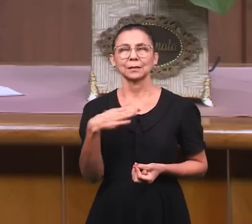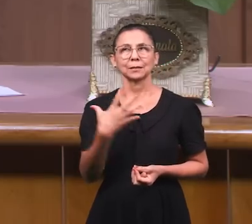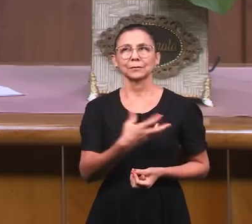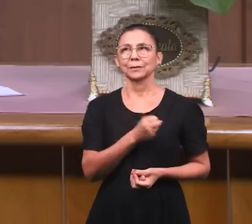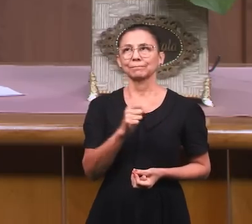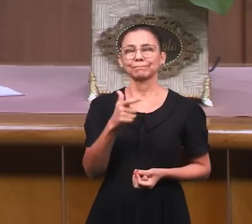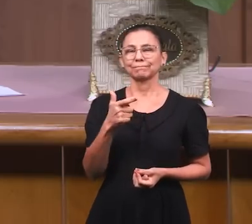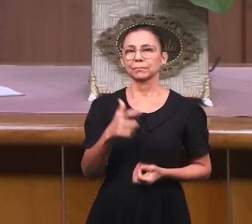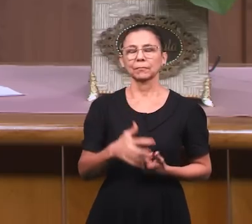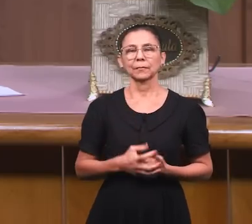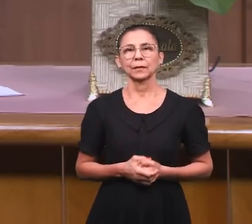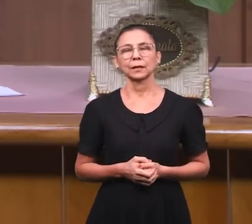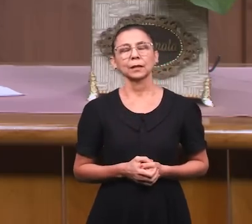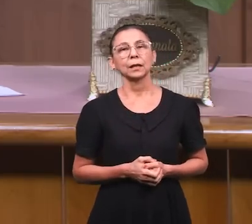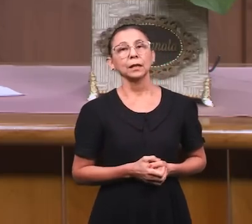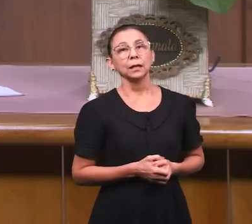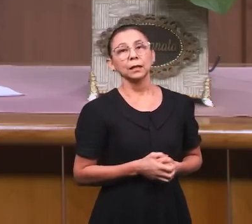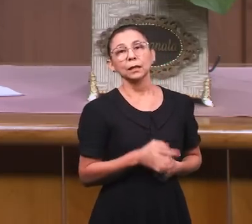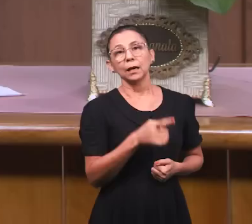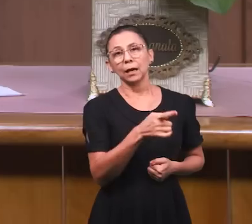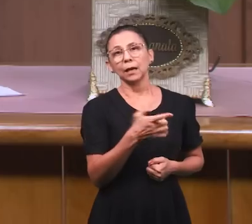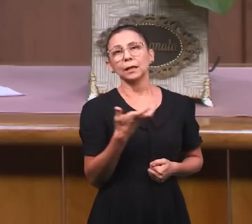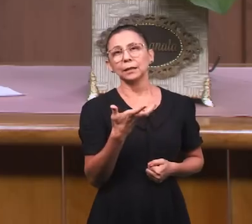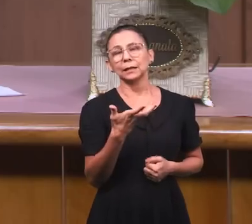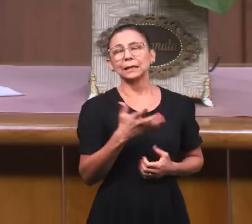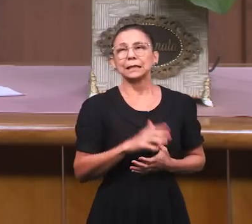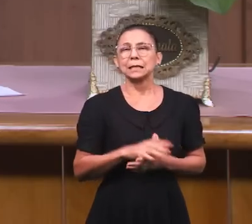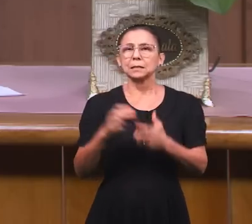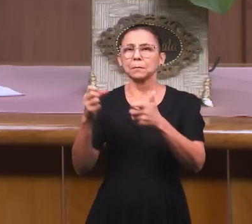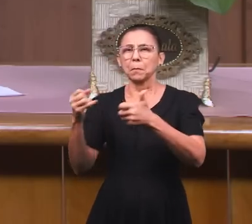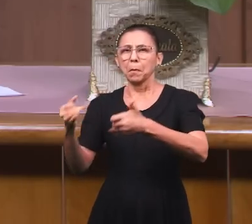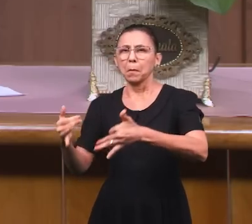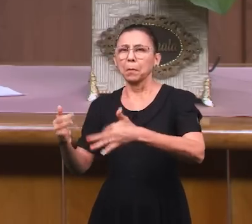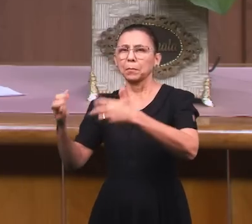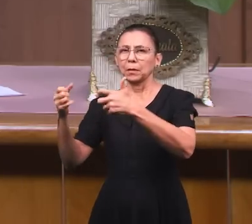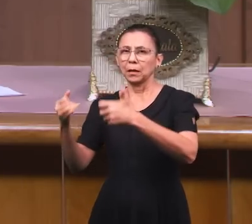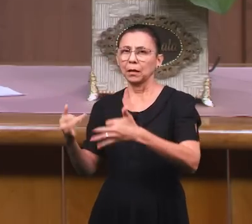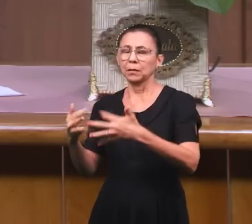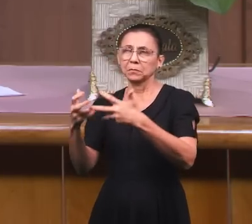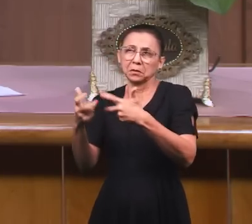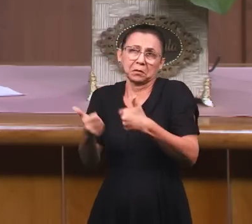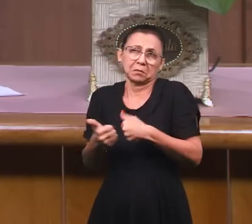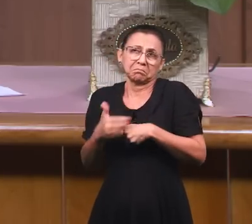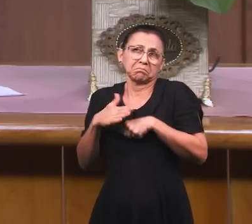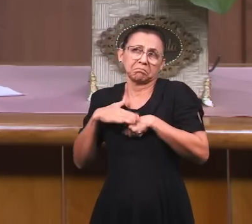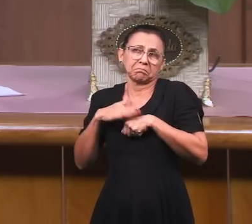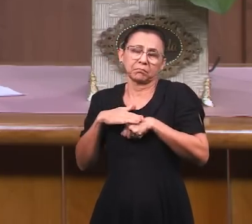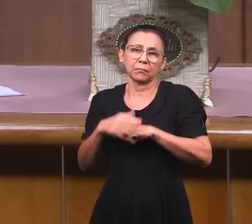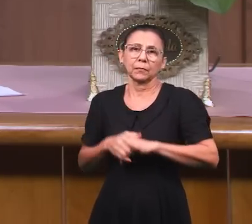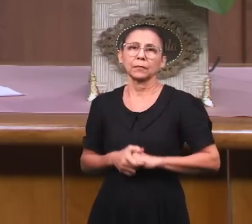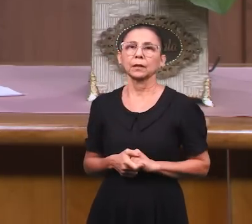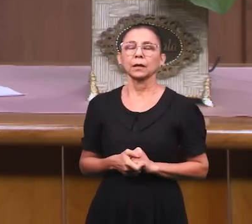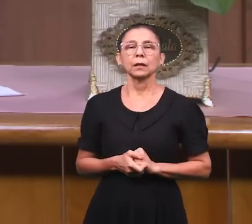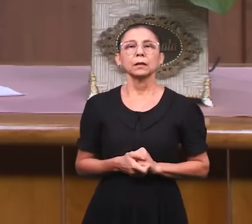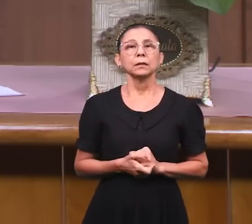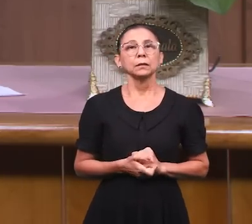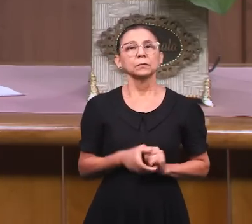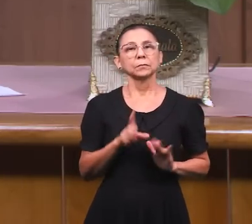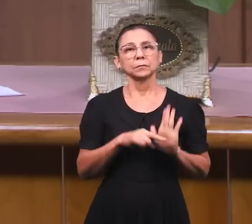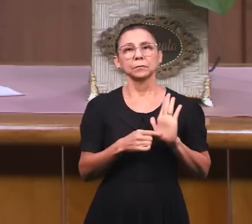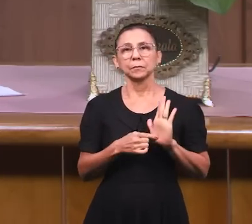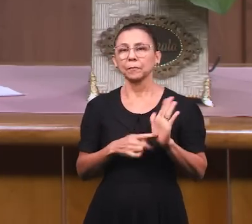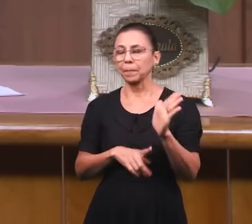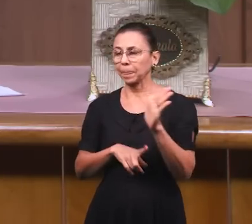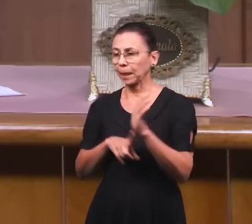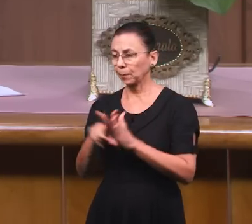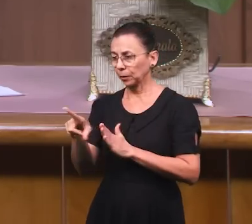salvação. E a Bíblia diz assim que ele, querendo se justificar a si mesmo, perguntou a Jesus, que foi o texto